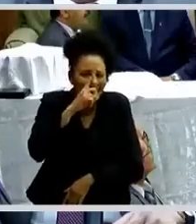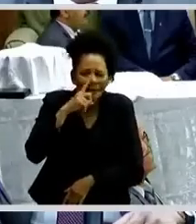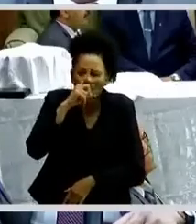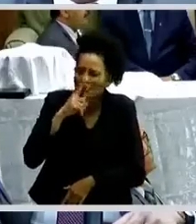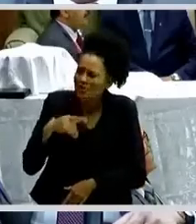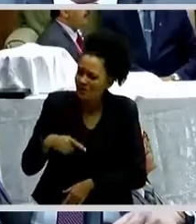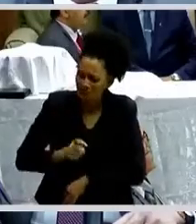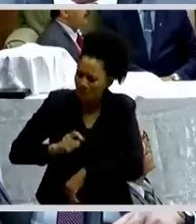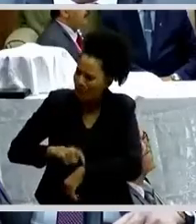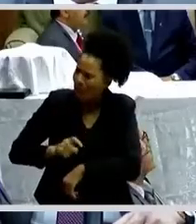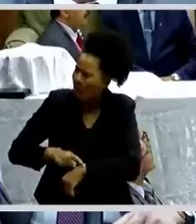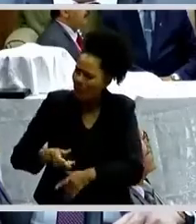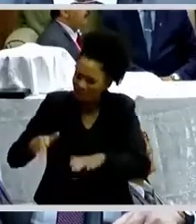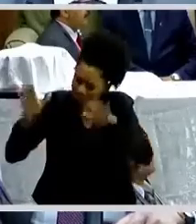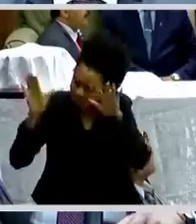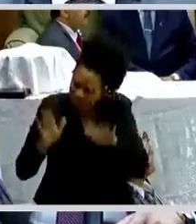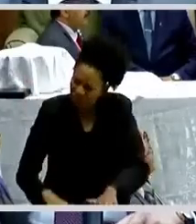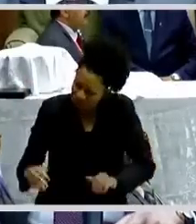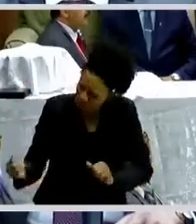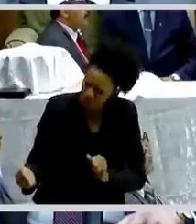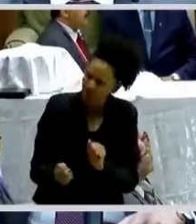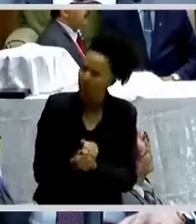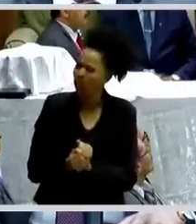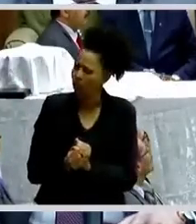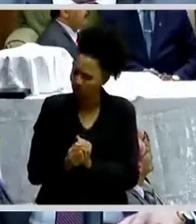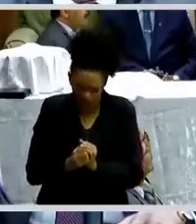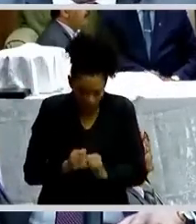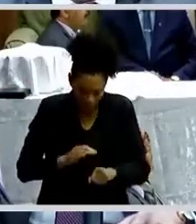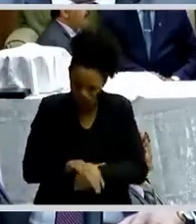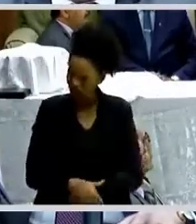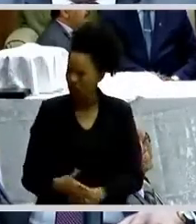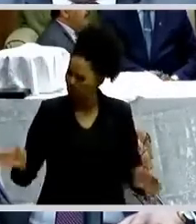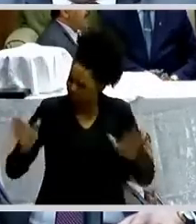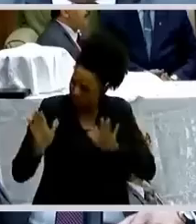hora. Fica conosco esta noite.